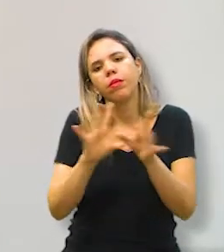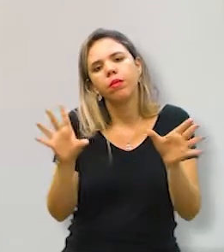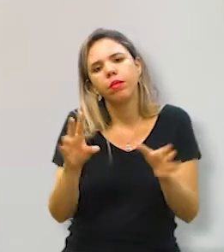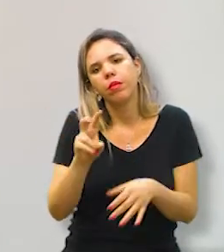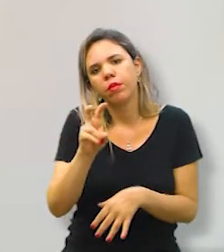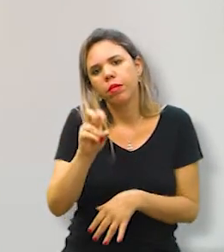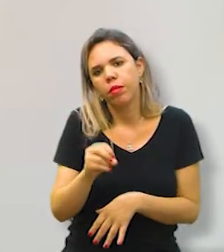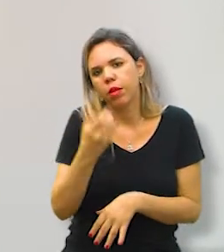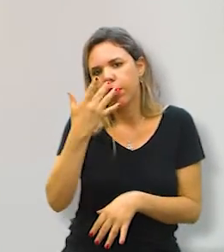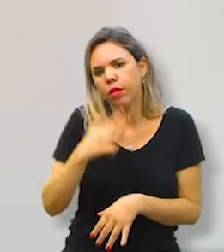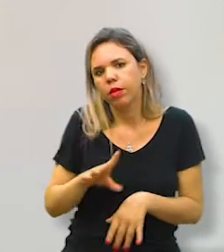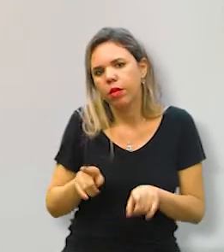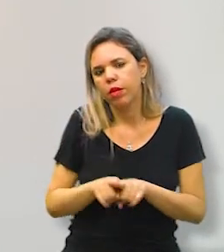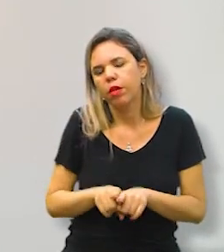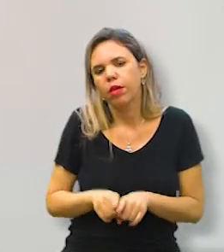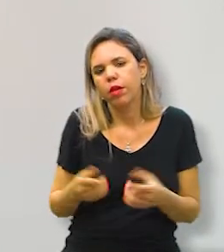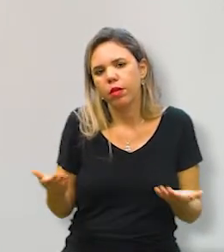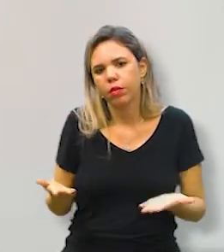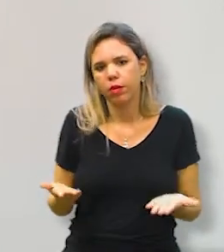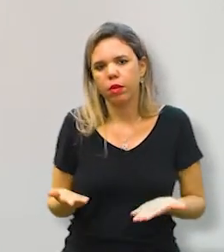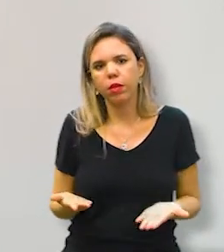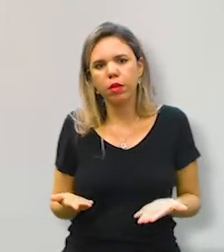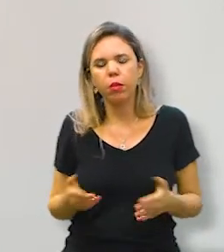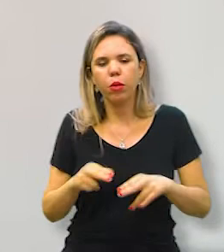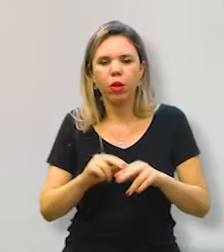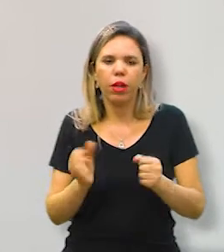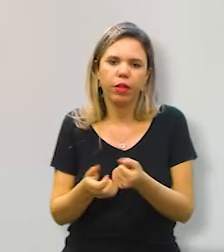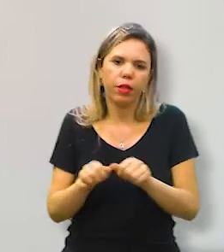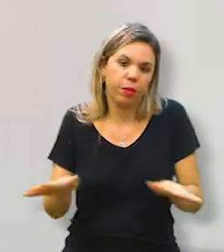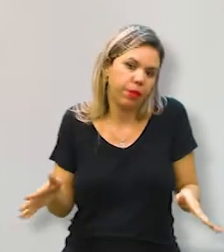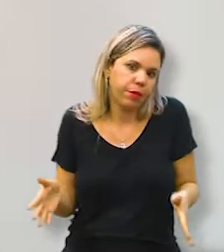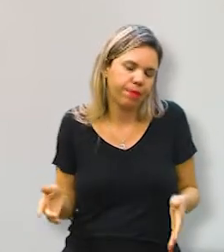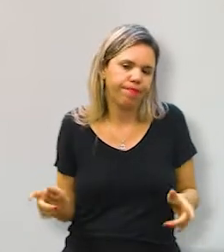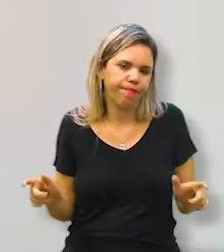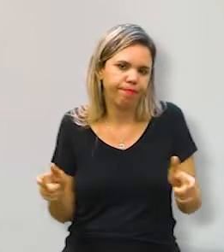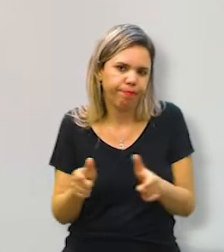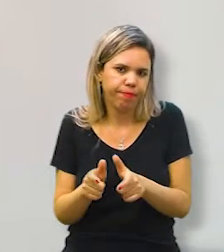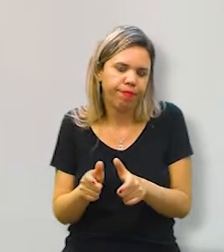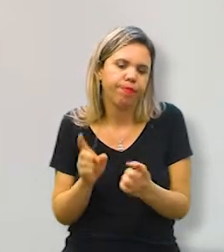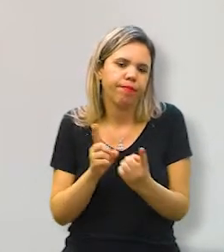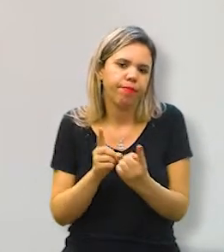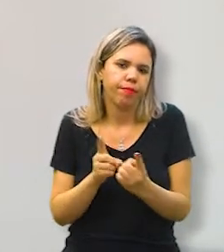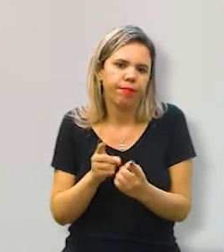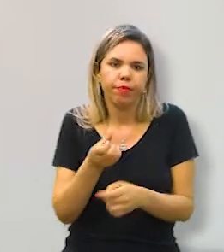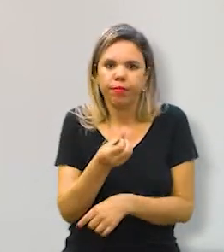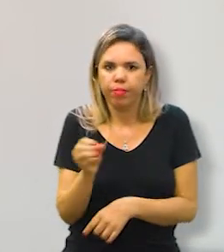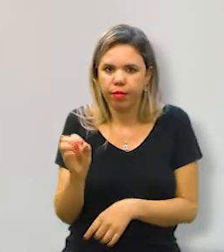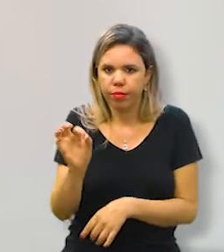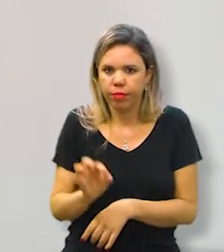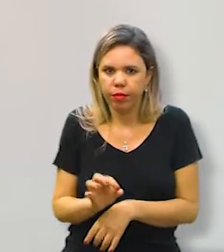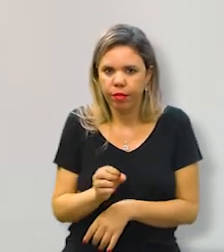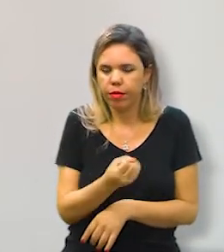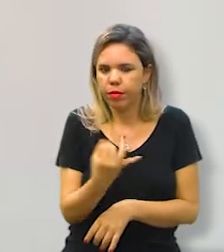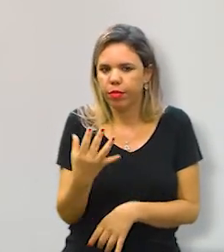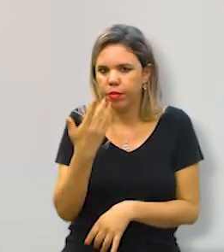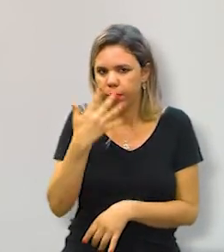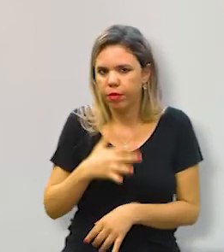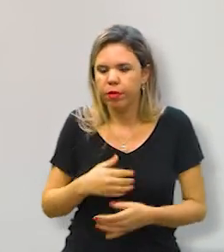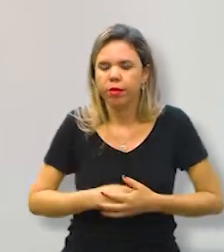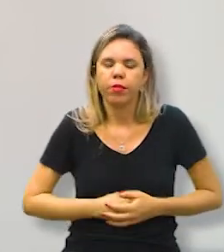50 crianças, mas atualmente, devido à pandemia, estamos atendendo 60% dessas